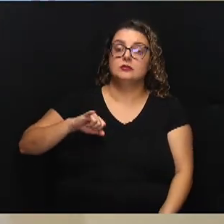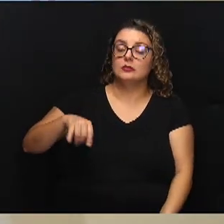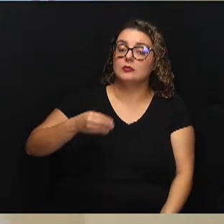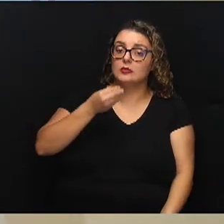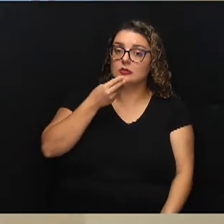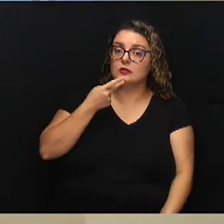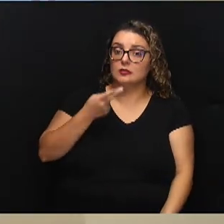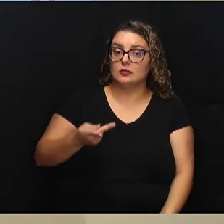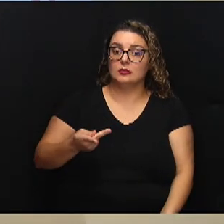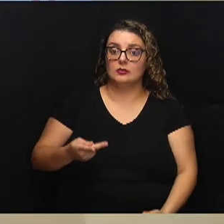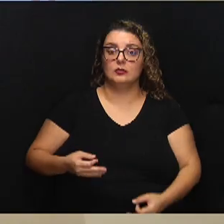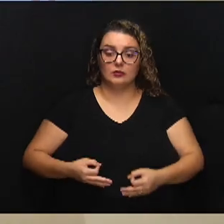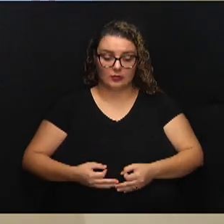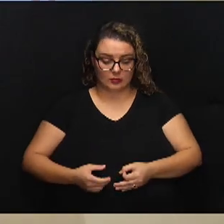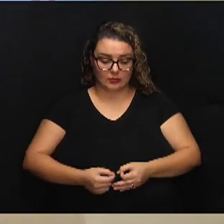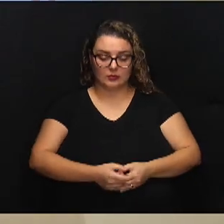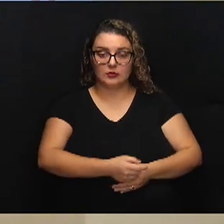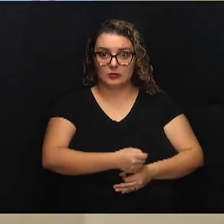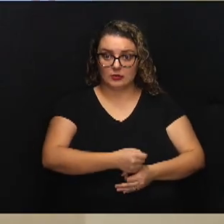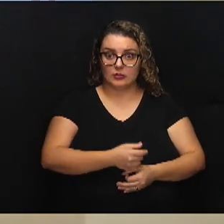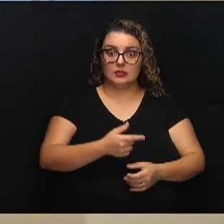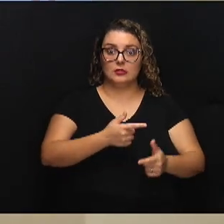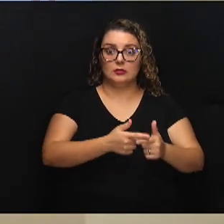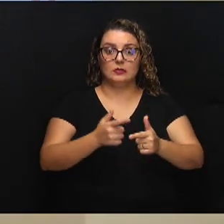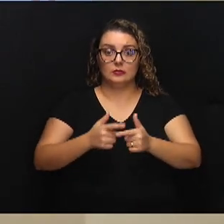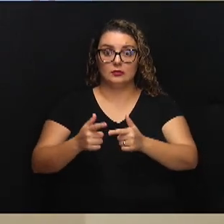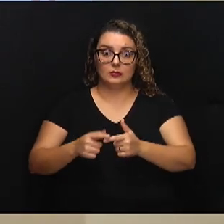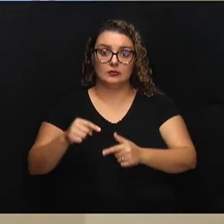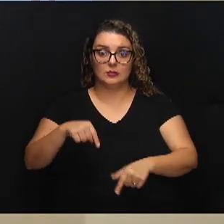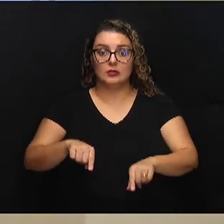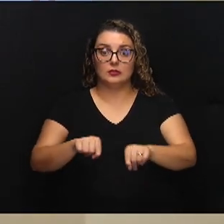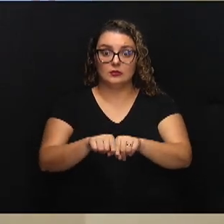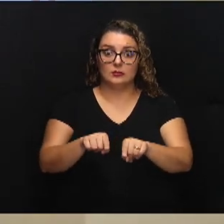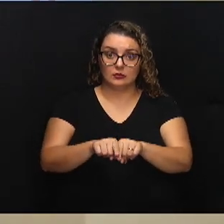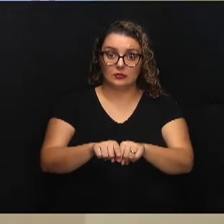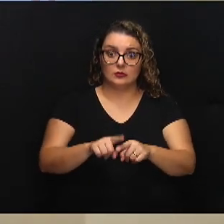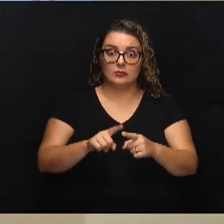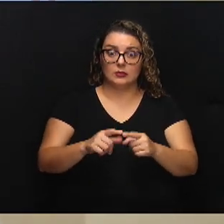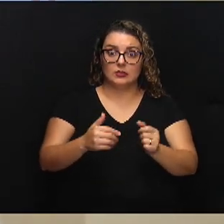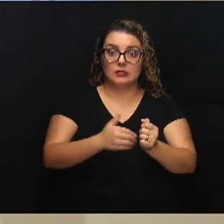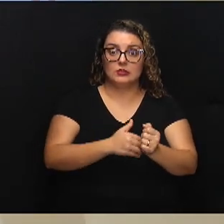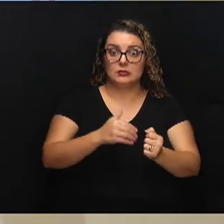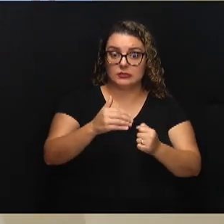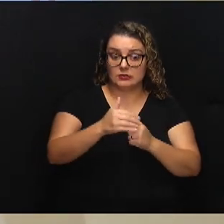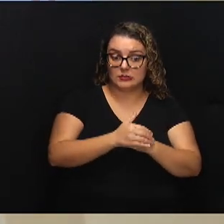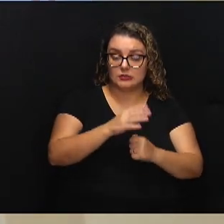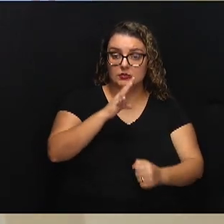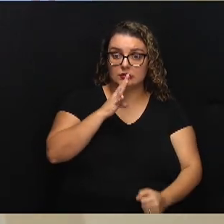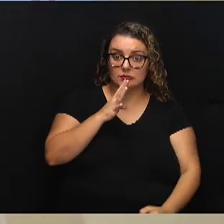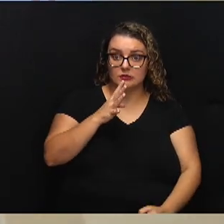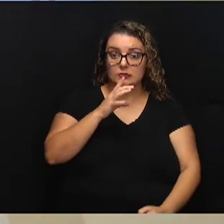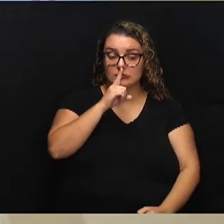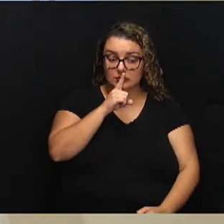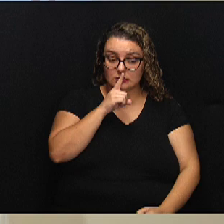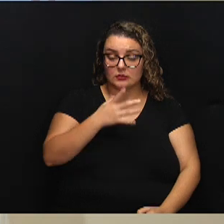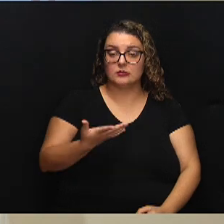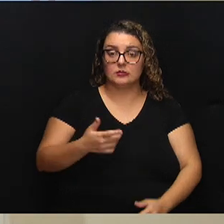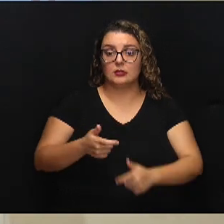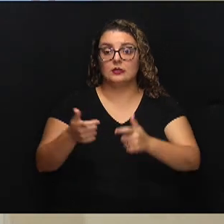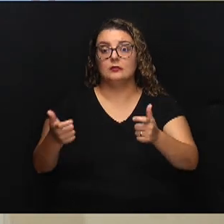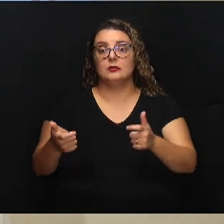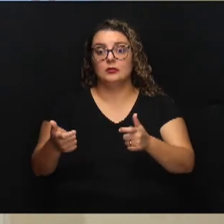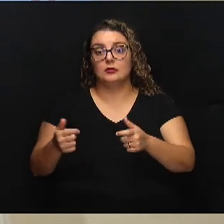comentou, o câncer de ovário tem problemas aqui também na questão de ser silencioso e, infelizmente, a grande maioria das mulheres, quando